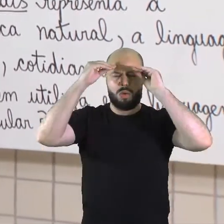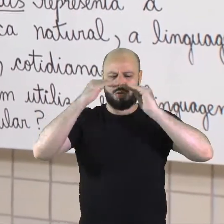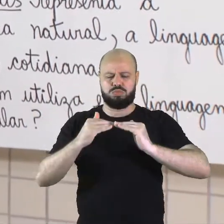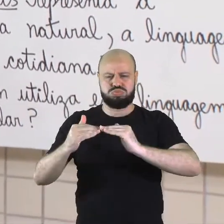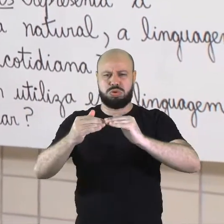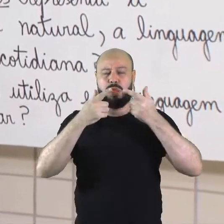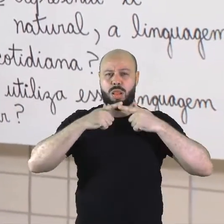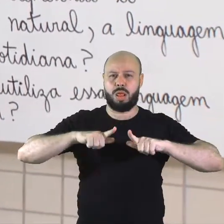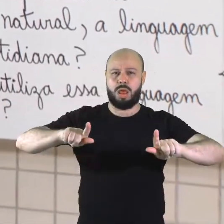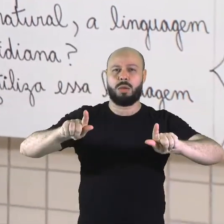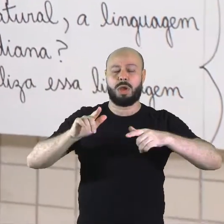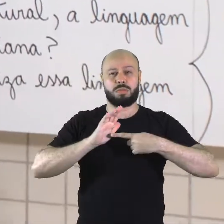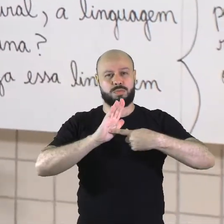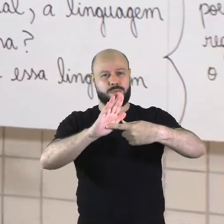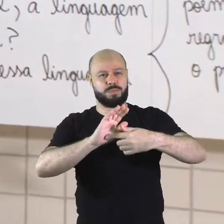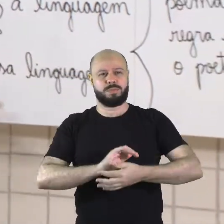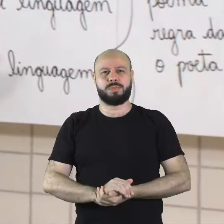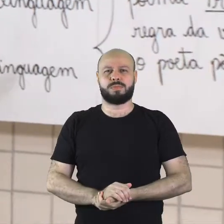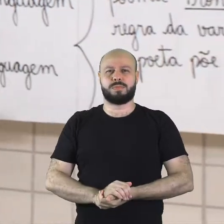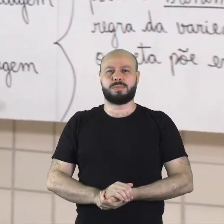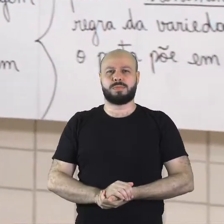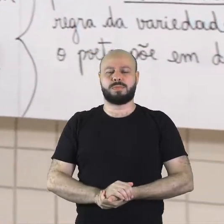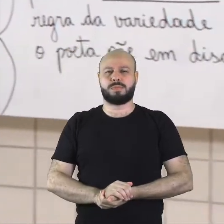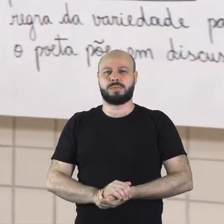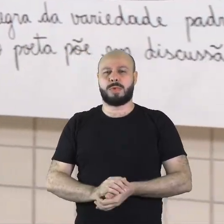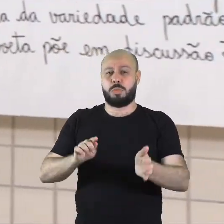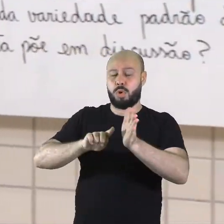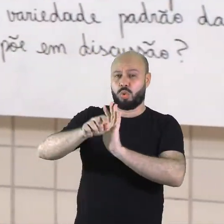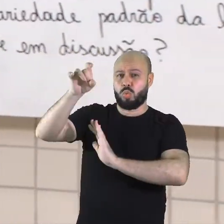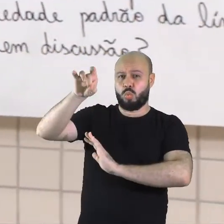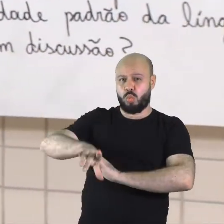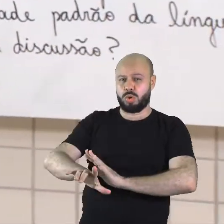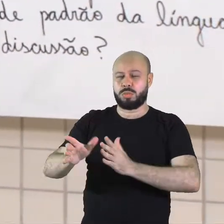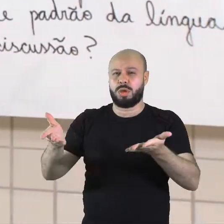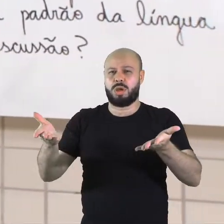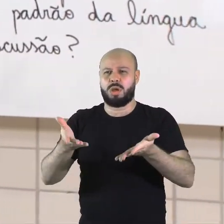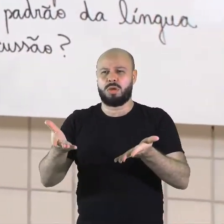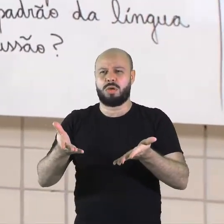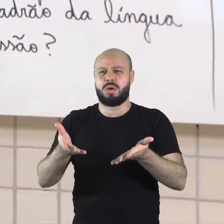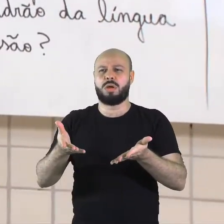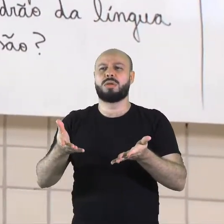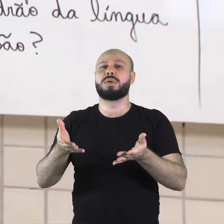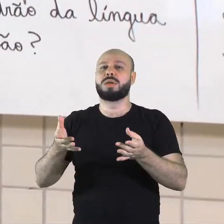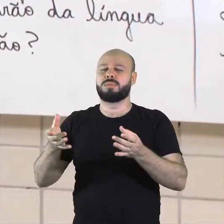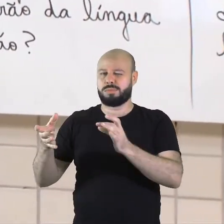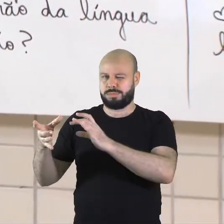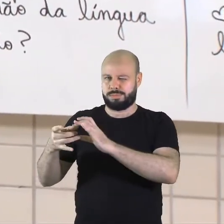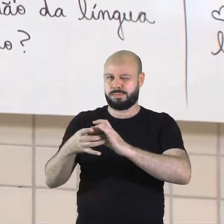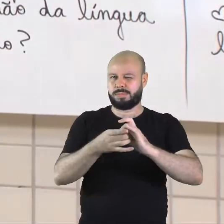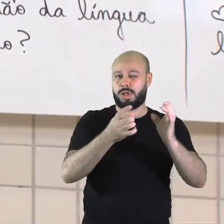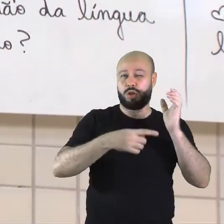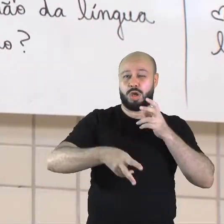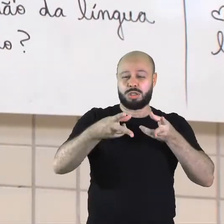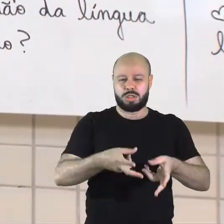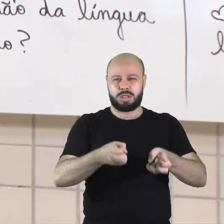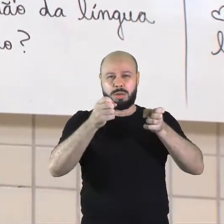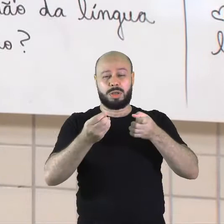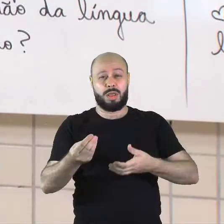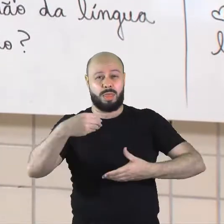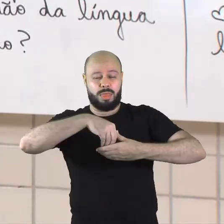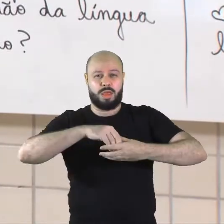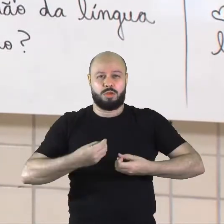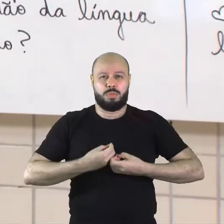E aí, essa última pergunta que vai amarrar bem isso que nós detectamos no poema é essa aqui,